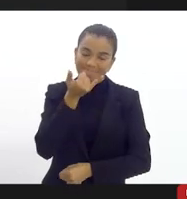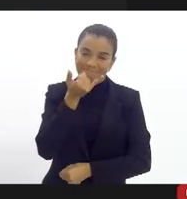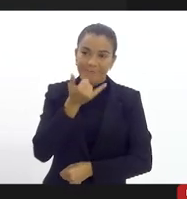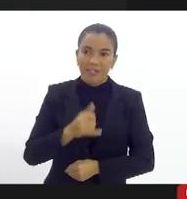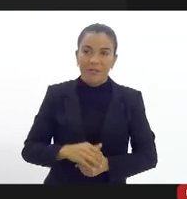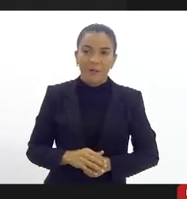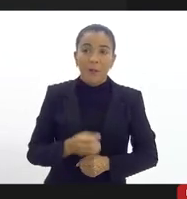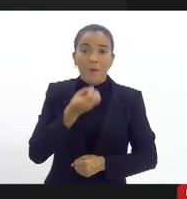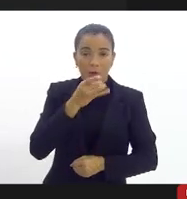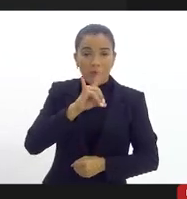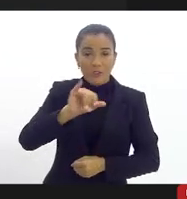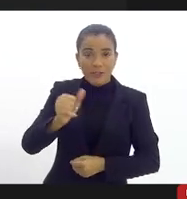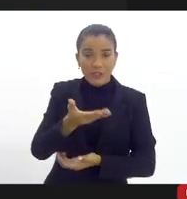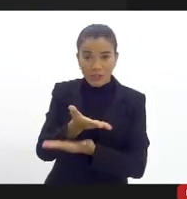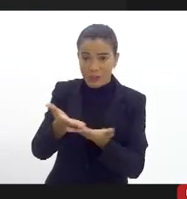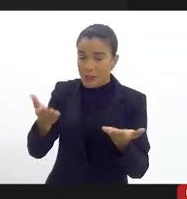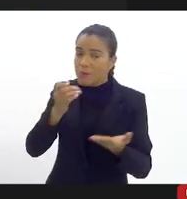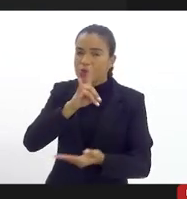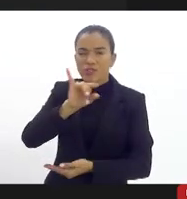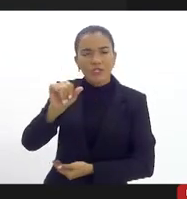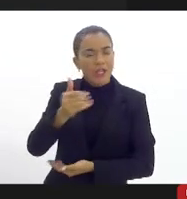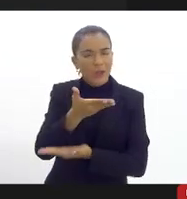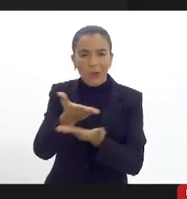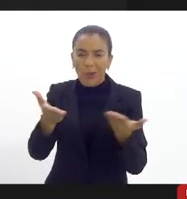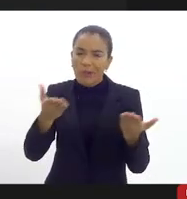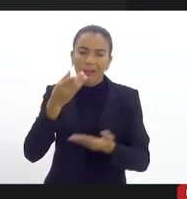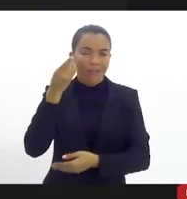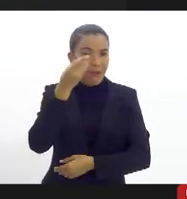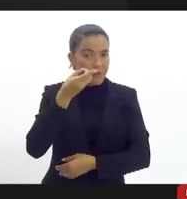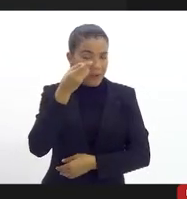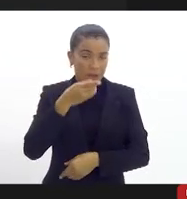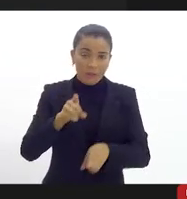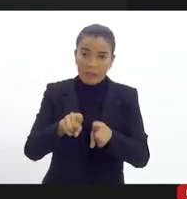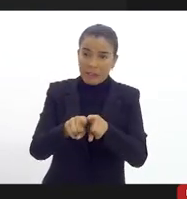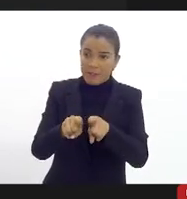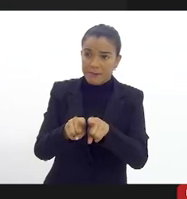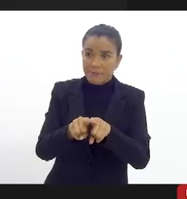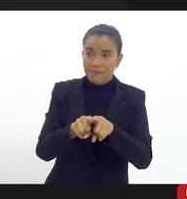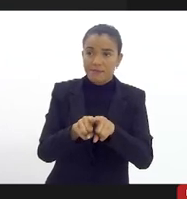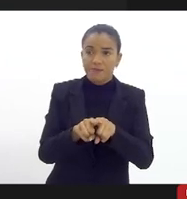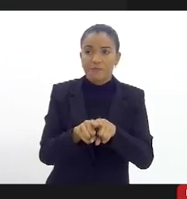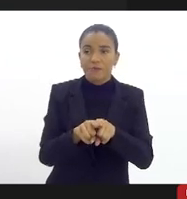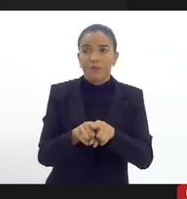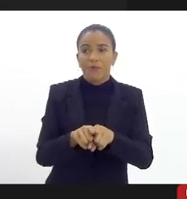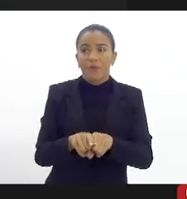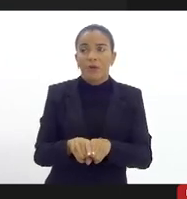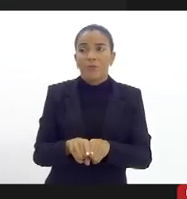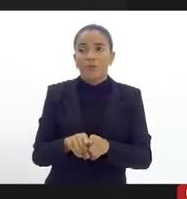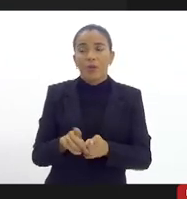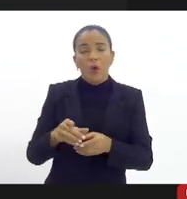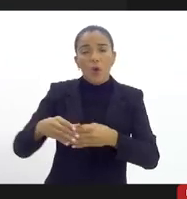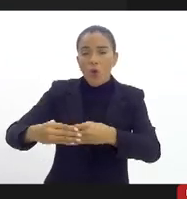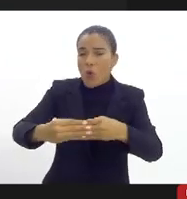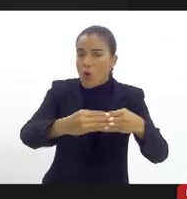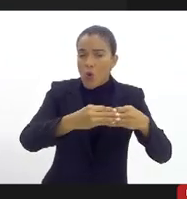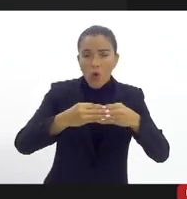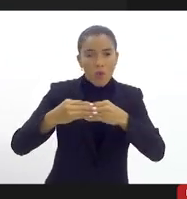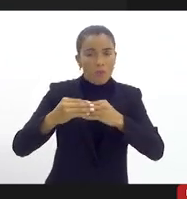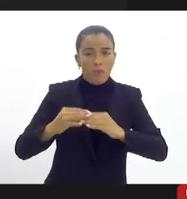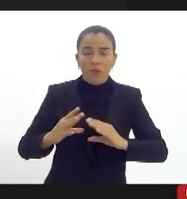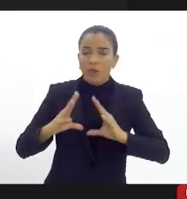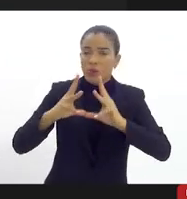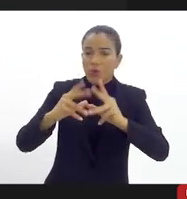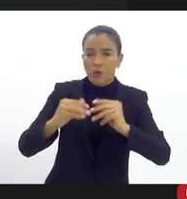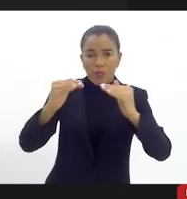bom dia bom dia todos Bom dia deputada em seu nome cumprimento a todas as autoridades